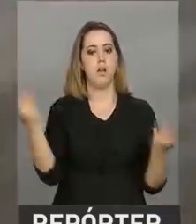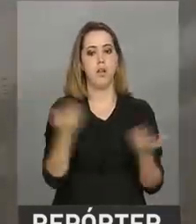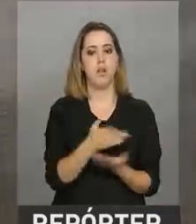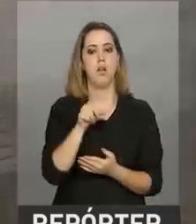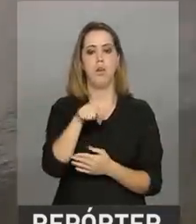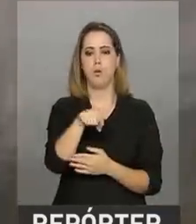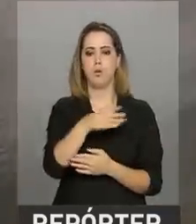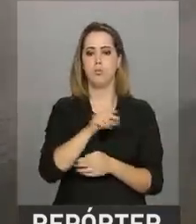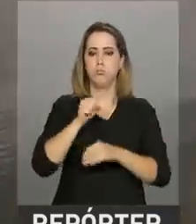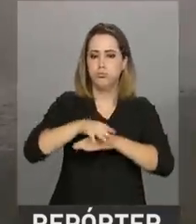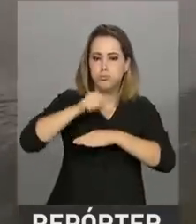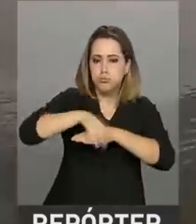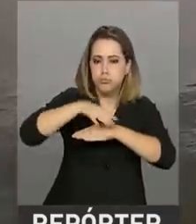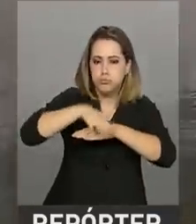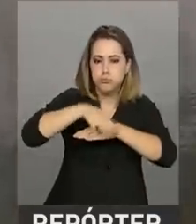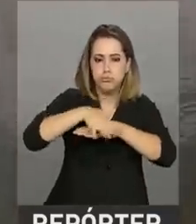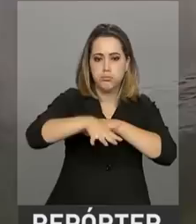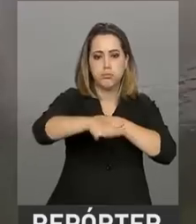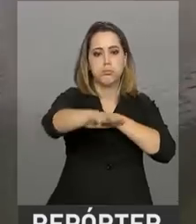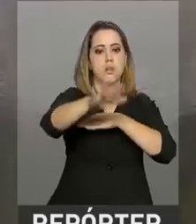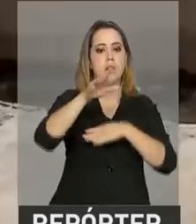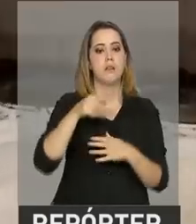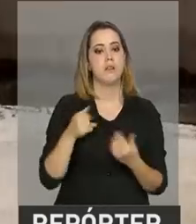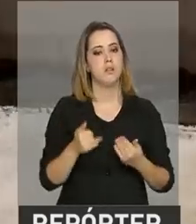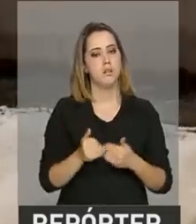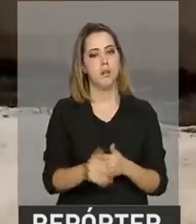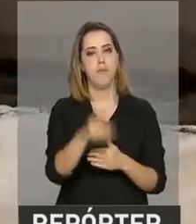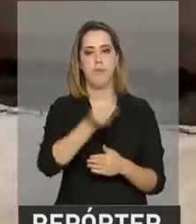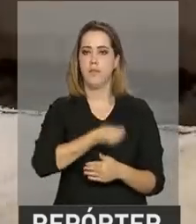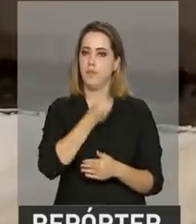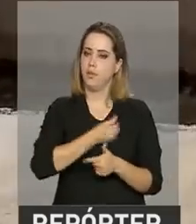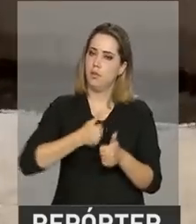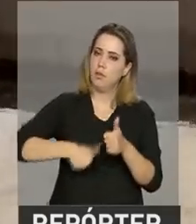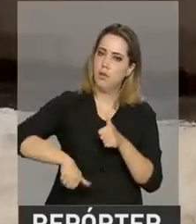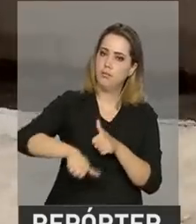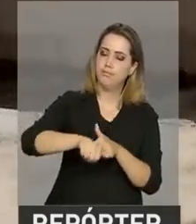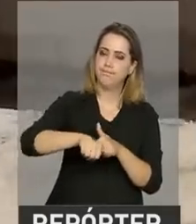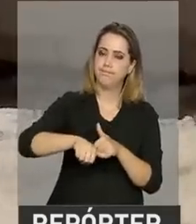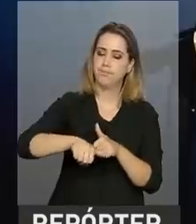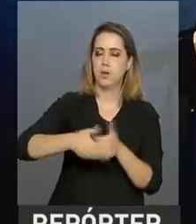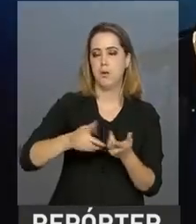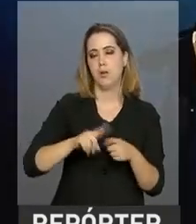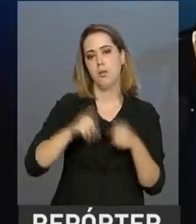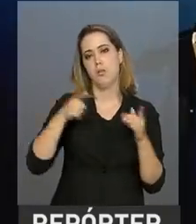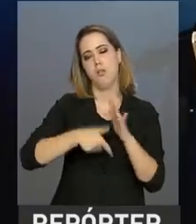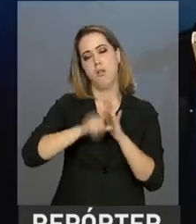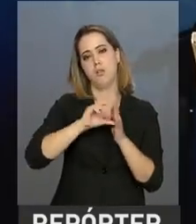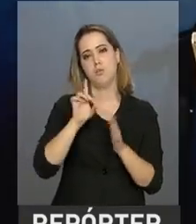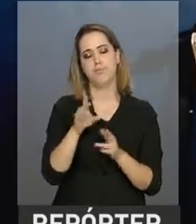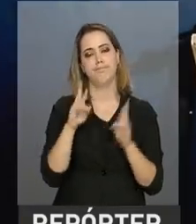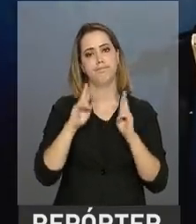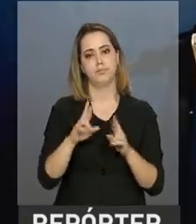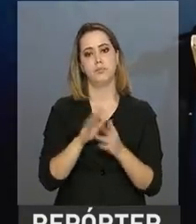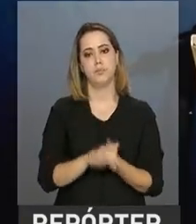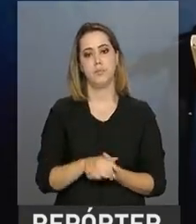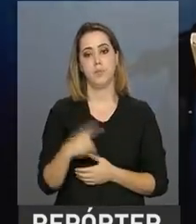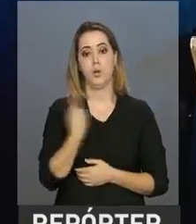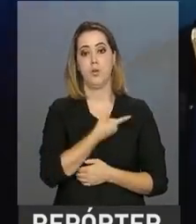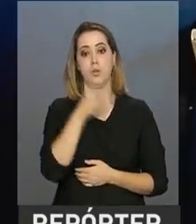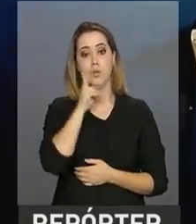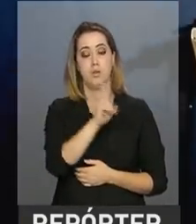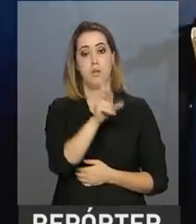Velho Chico prossegue na missão de levar vida onde antes só havia esperança. Quando nós vemos a